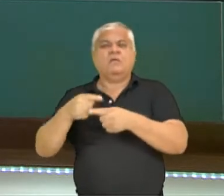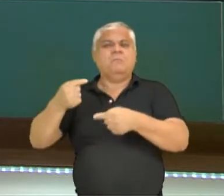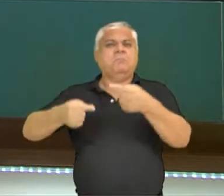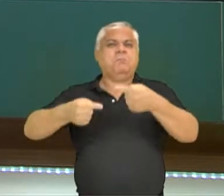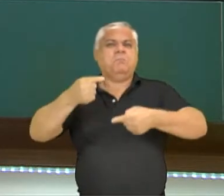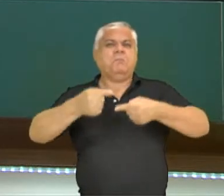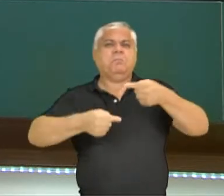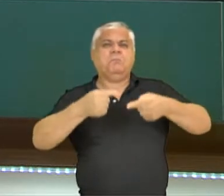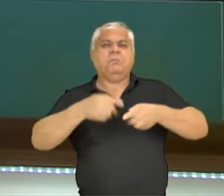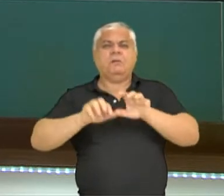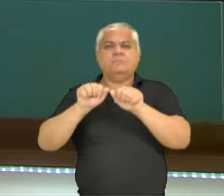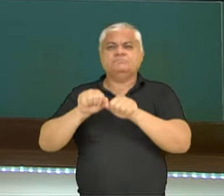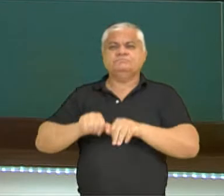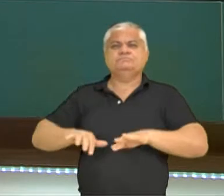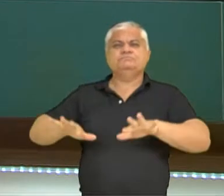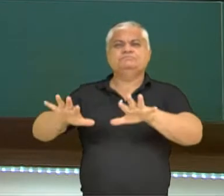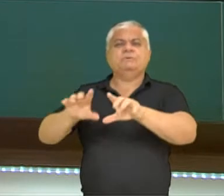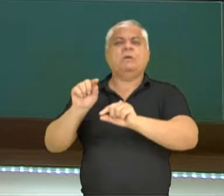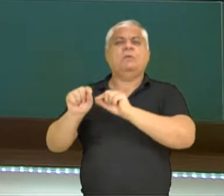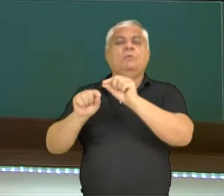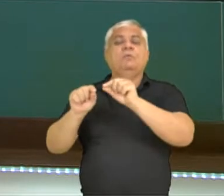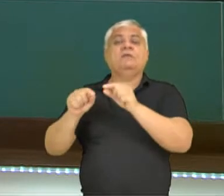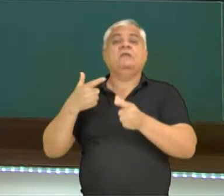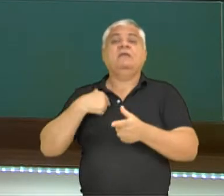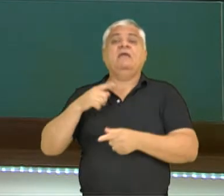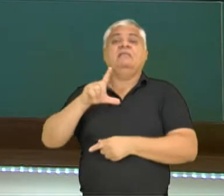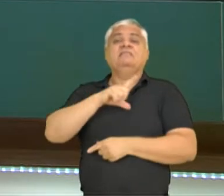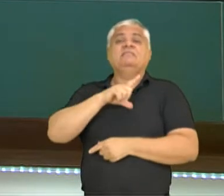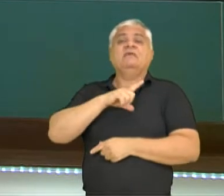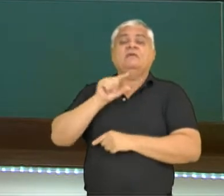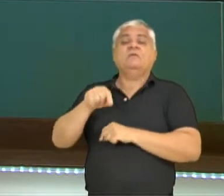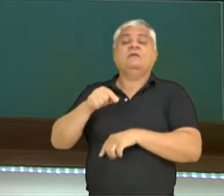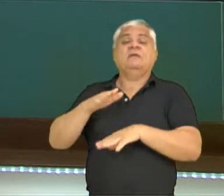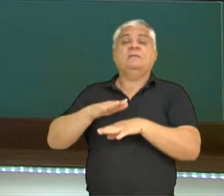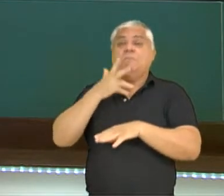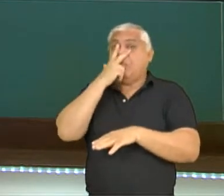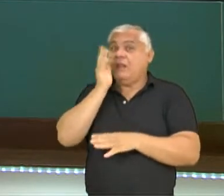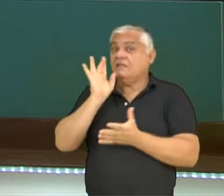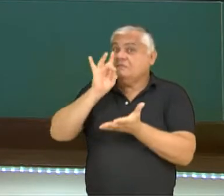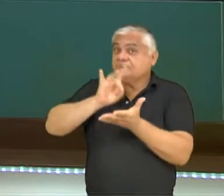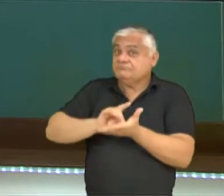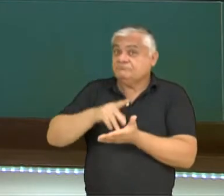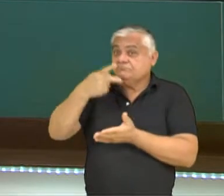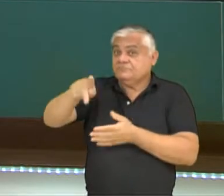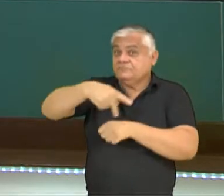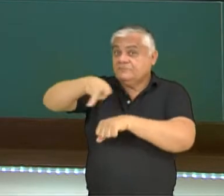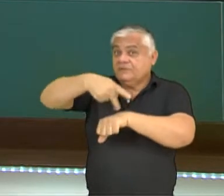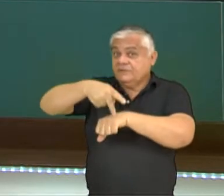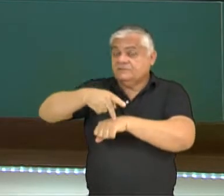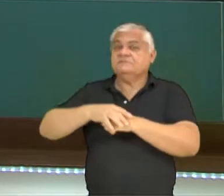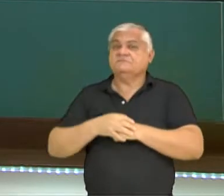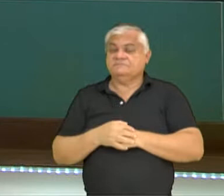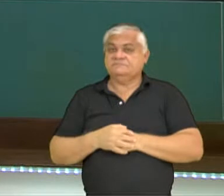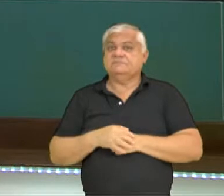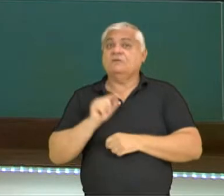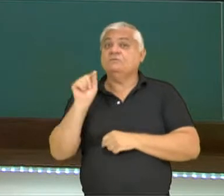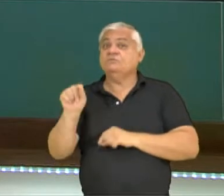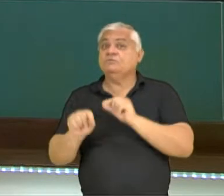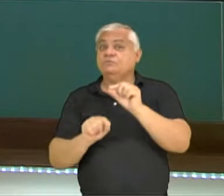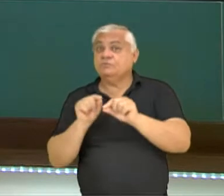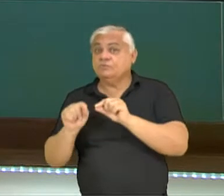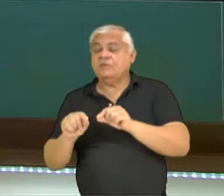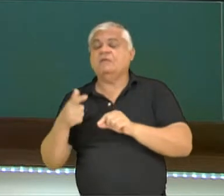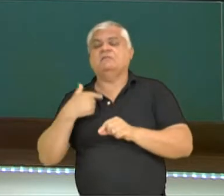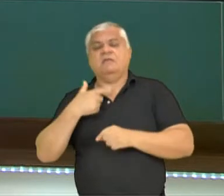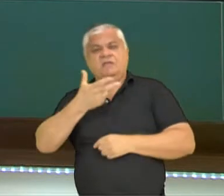a disseminação do que ele encontrava-se como sendo a realidade para o país. E isso imputava a